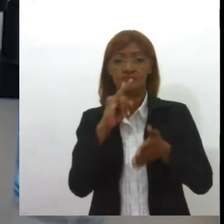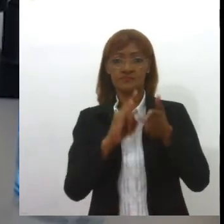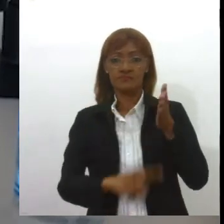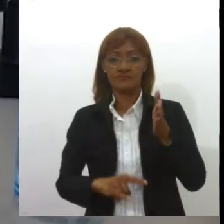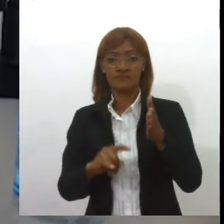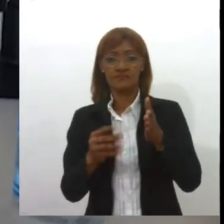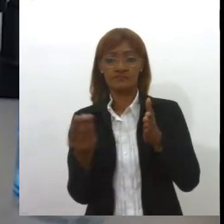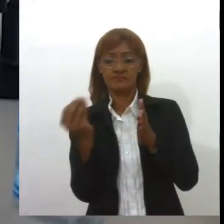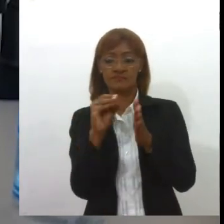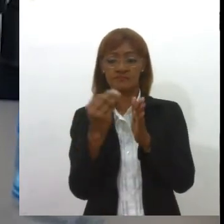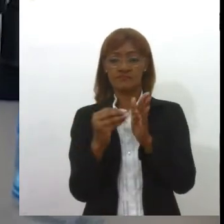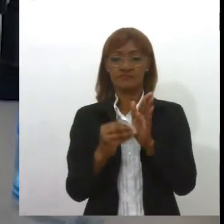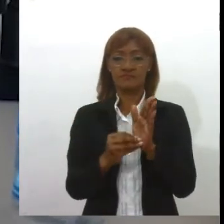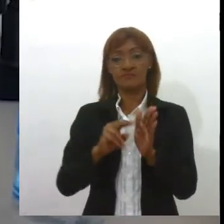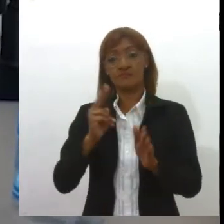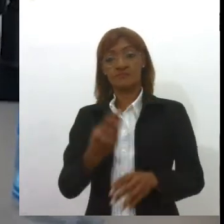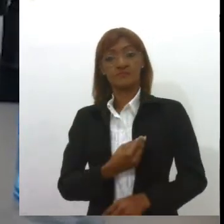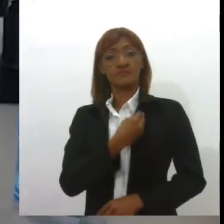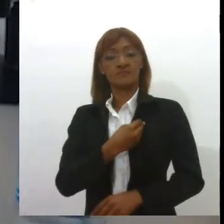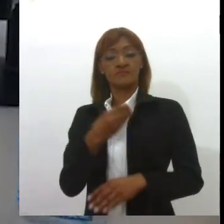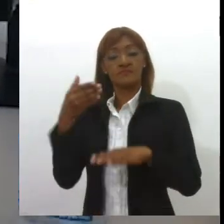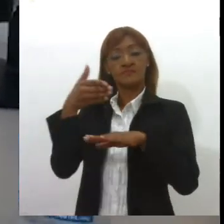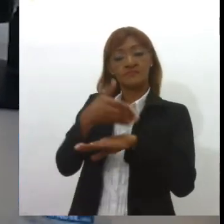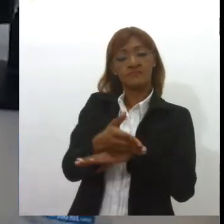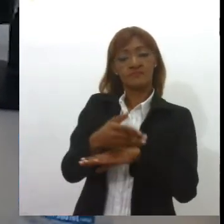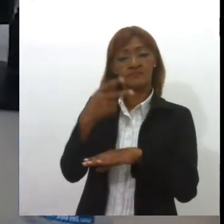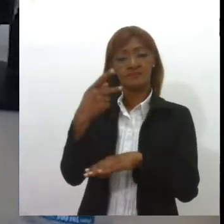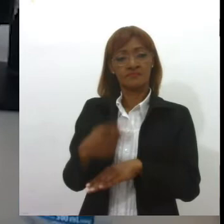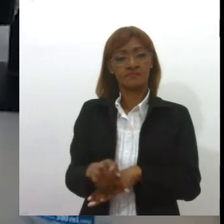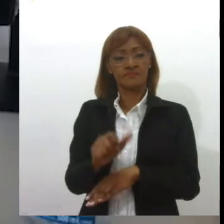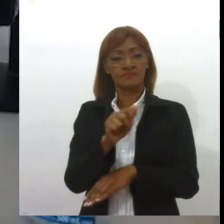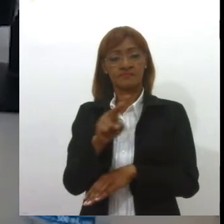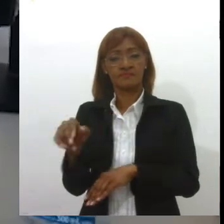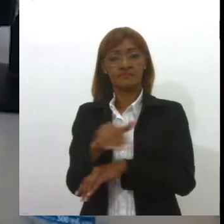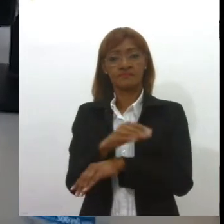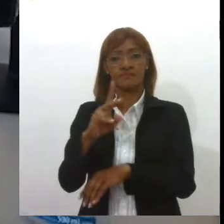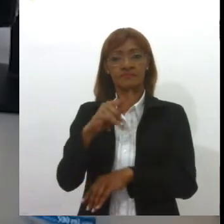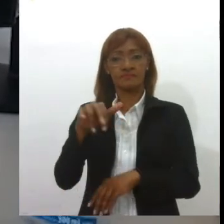vir presencialmente aqui na Superintendência, Avenida Carlos Firpo,